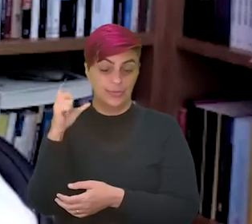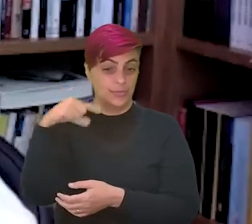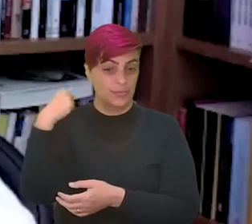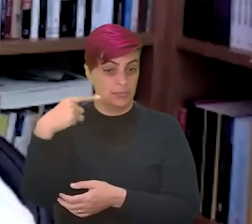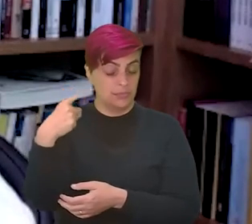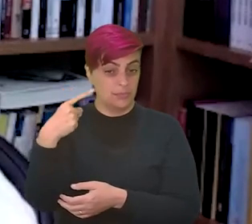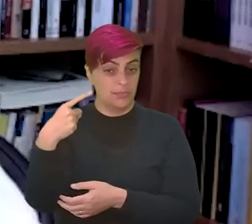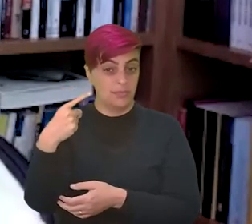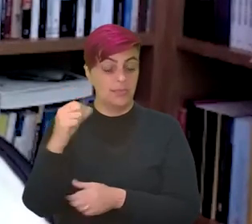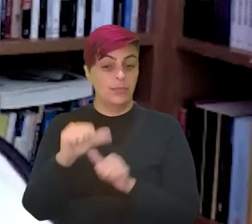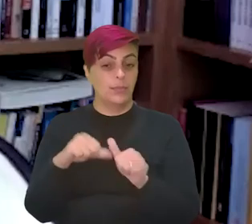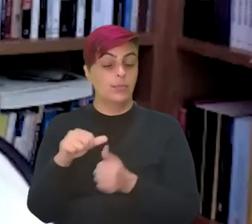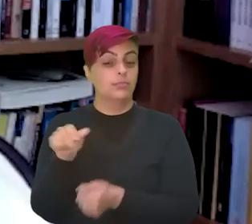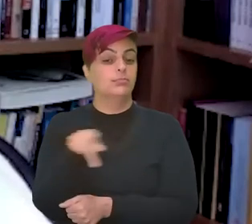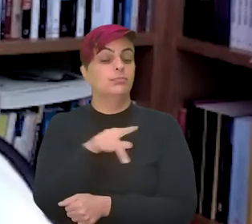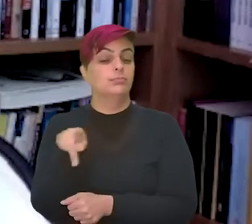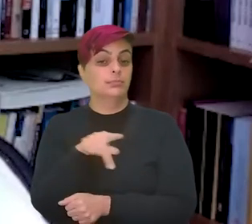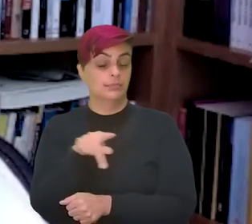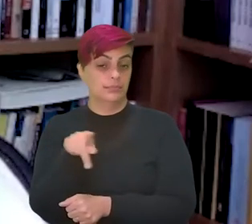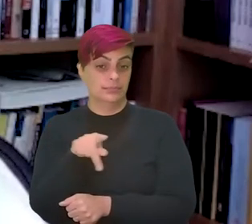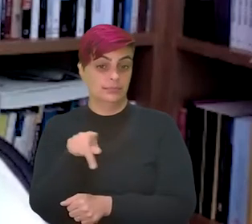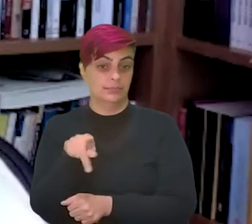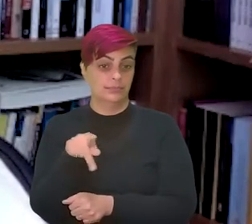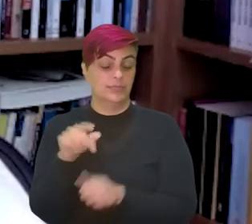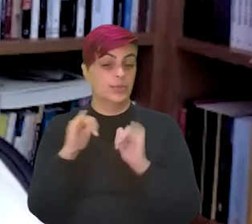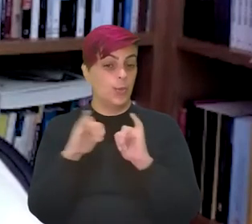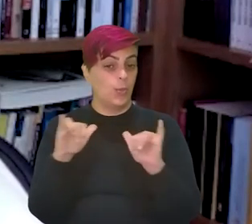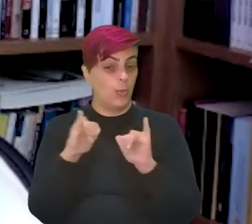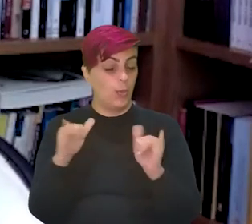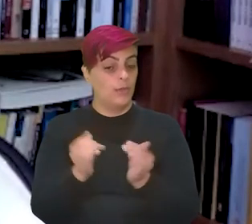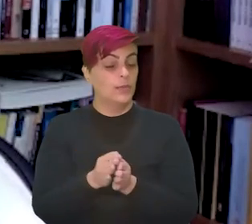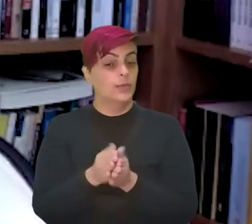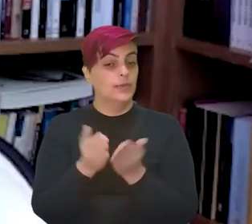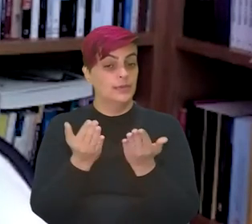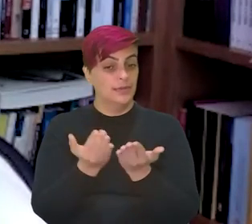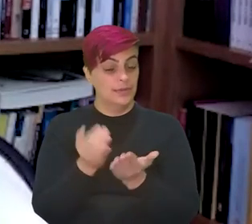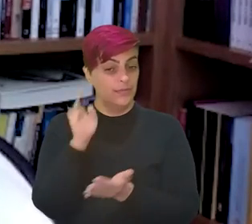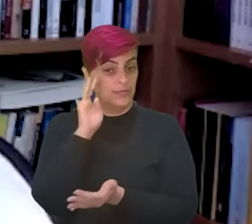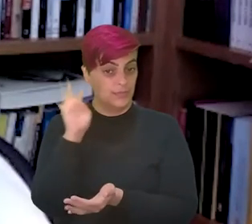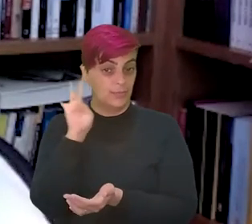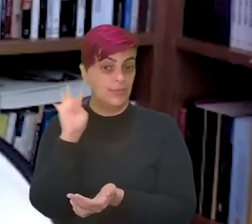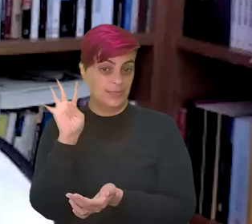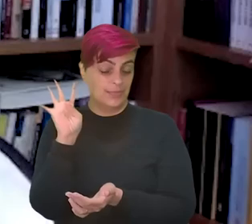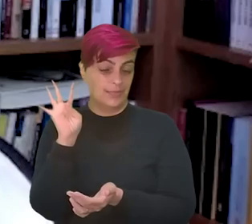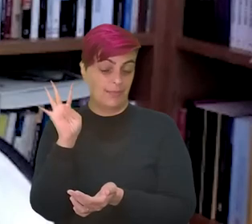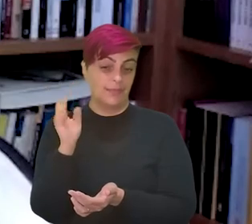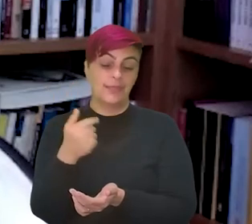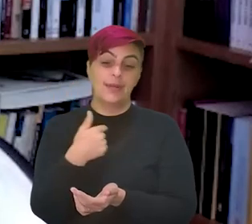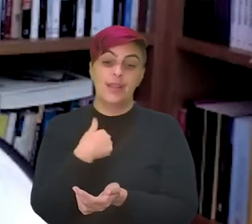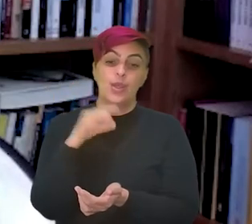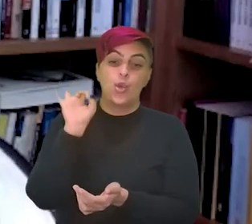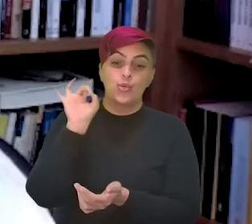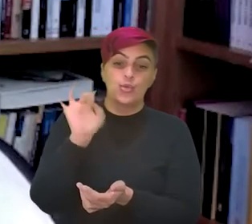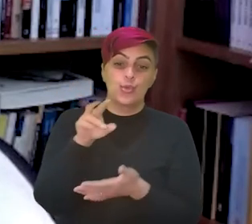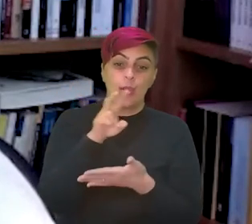tornaram professores e popularizaram o livro teórico. Eu dou pela minha experiência.